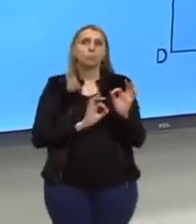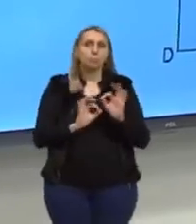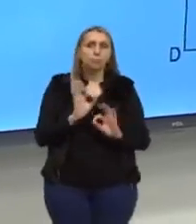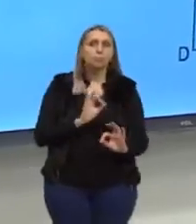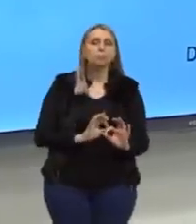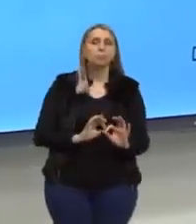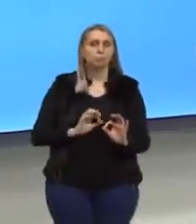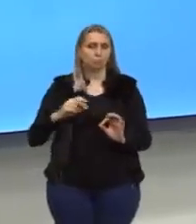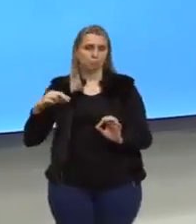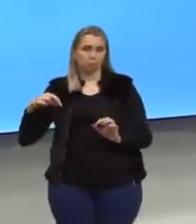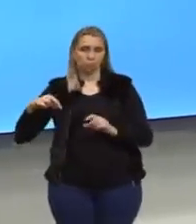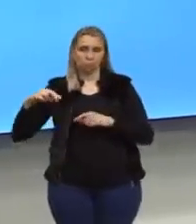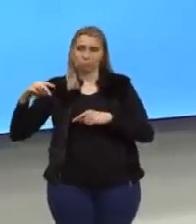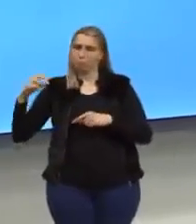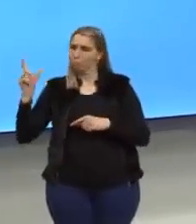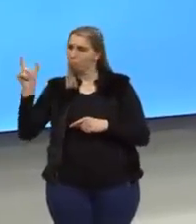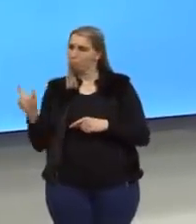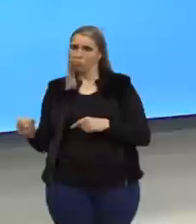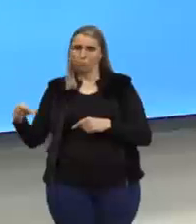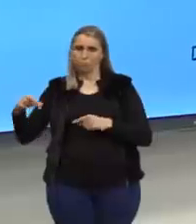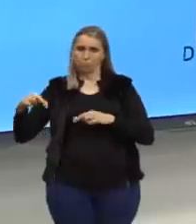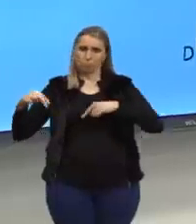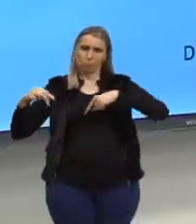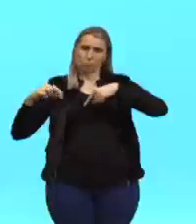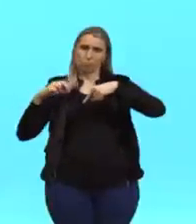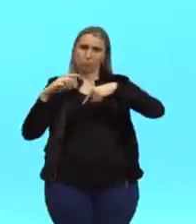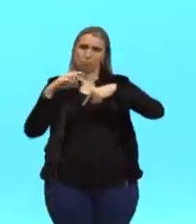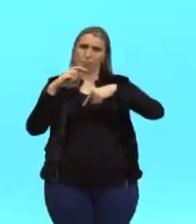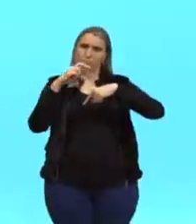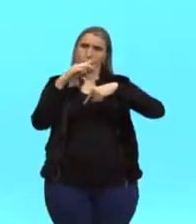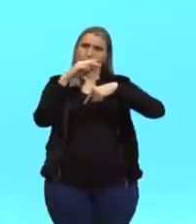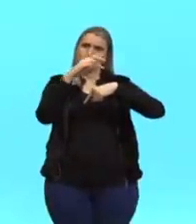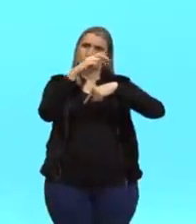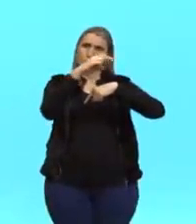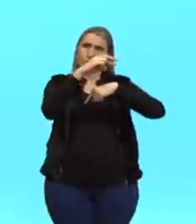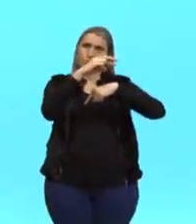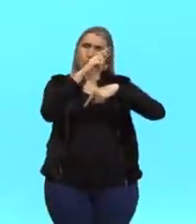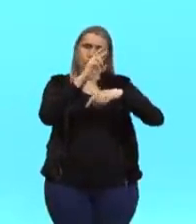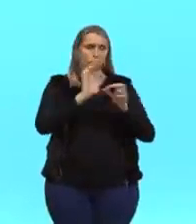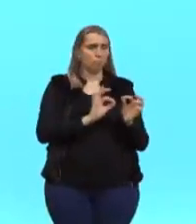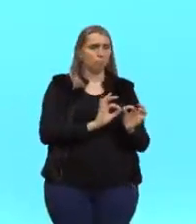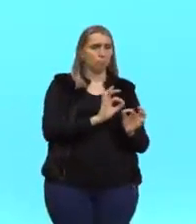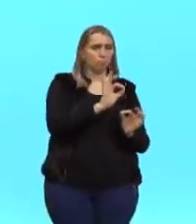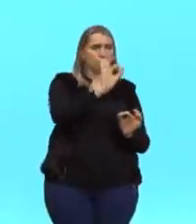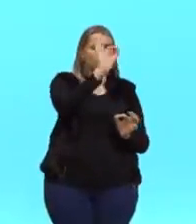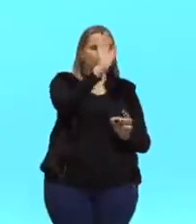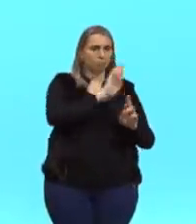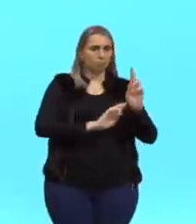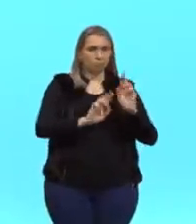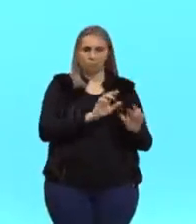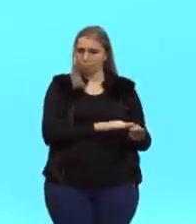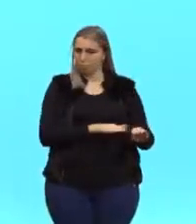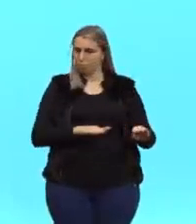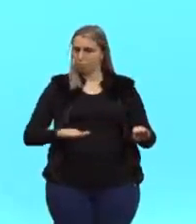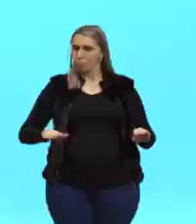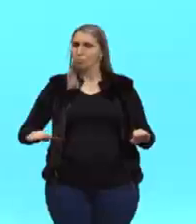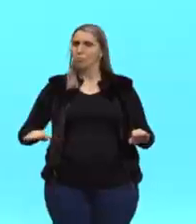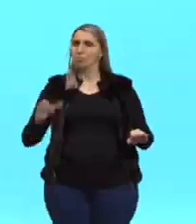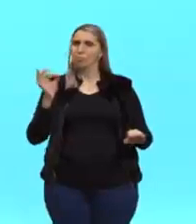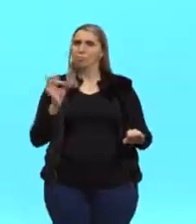que está caminhando numa rampa, se trata de uma altura que está em relação ao solo, certo? E aí nós